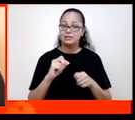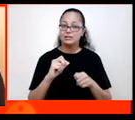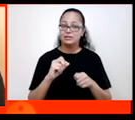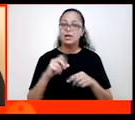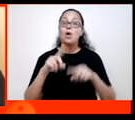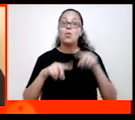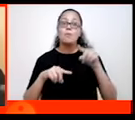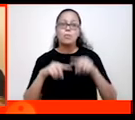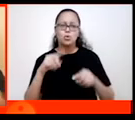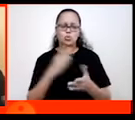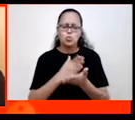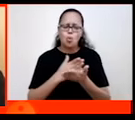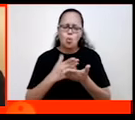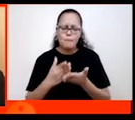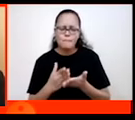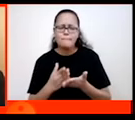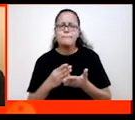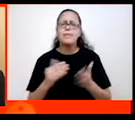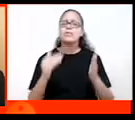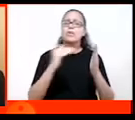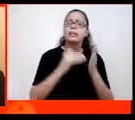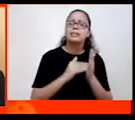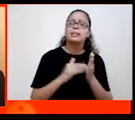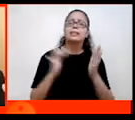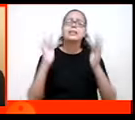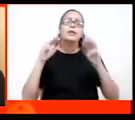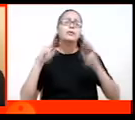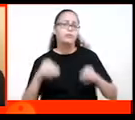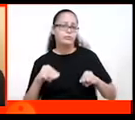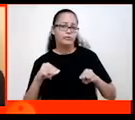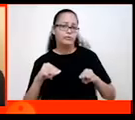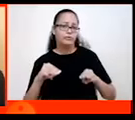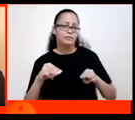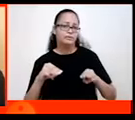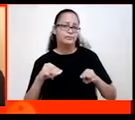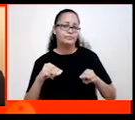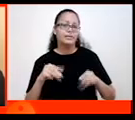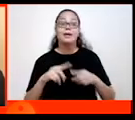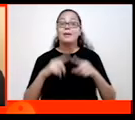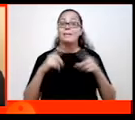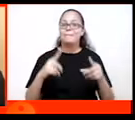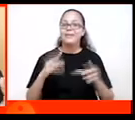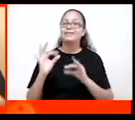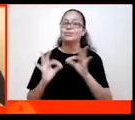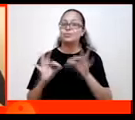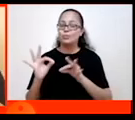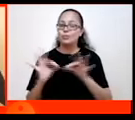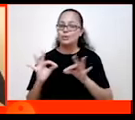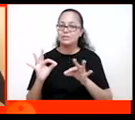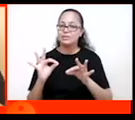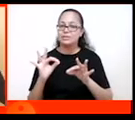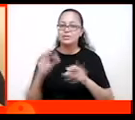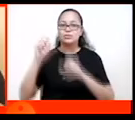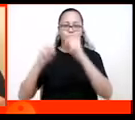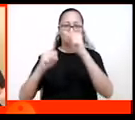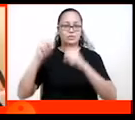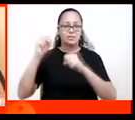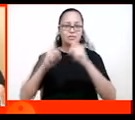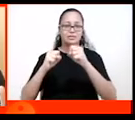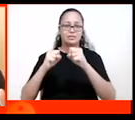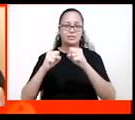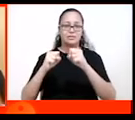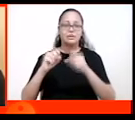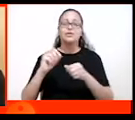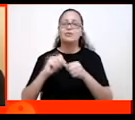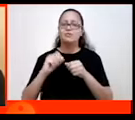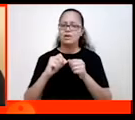do começo ao fim. Então, no Taylorismo, né, já no processo aí de industrialização, a produção ela